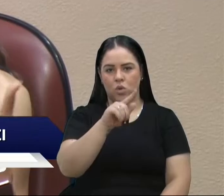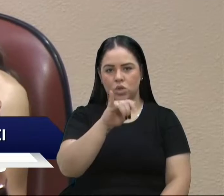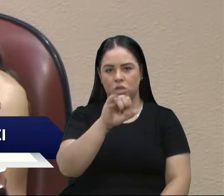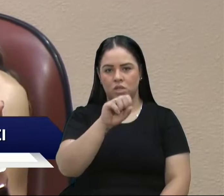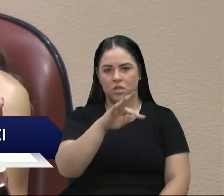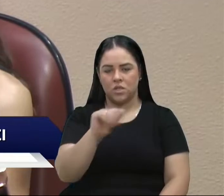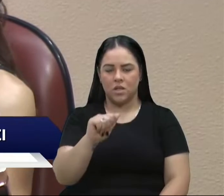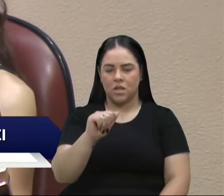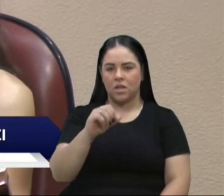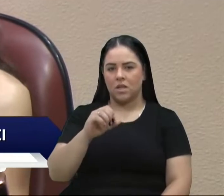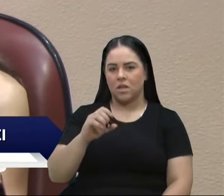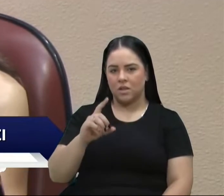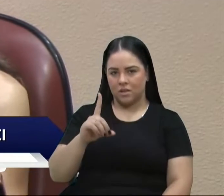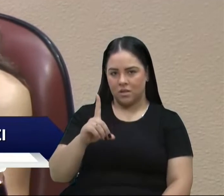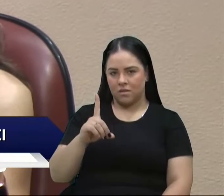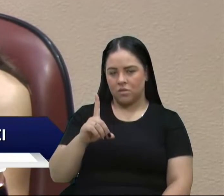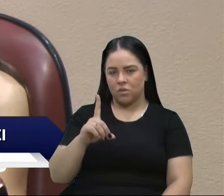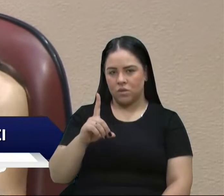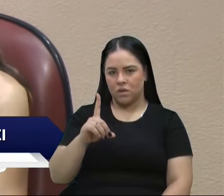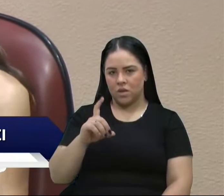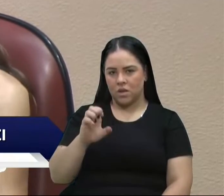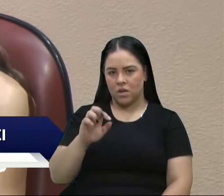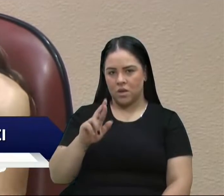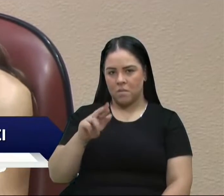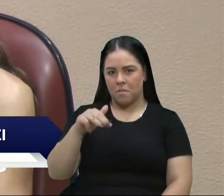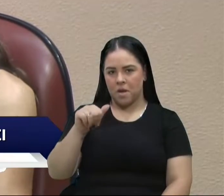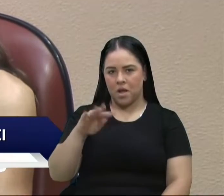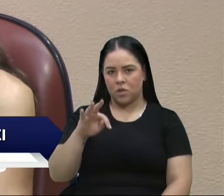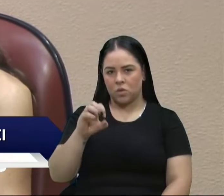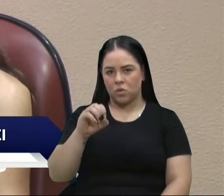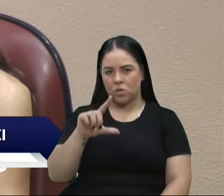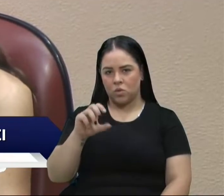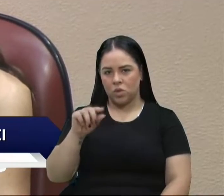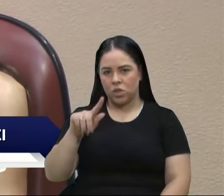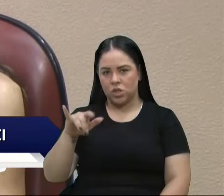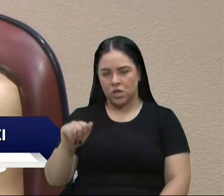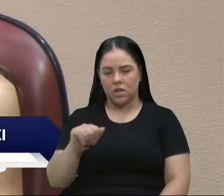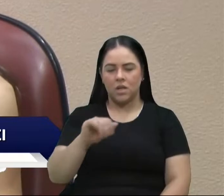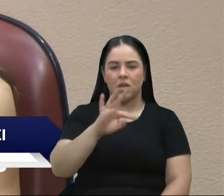a própria traumato-ortopedia pelo volume, a cirurgia geral.